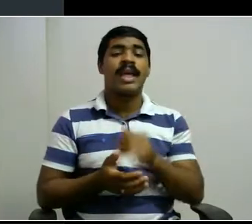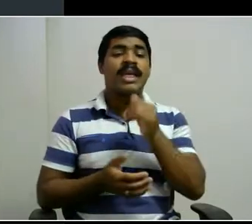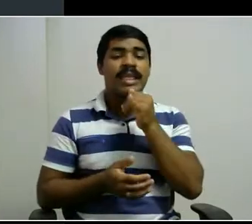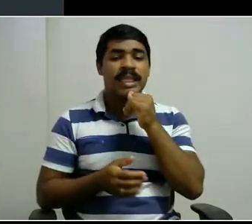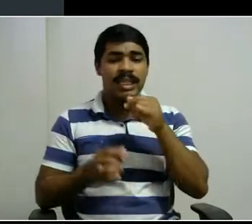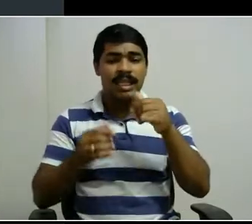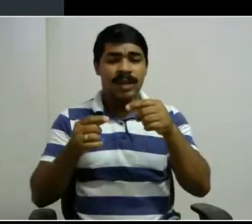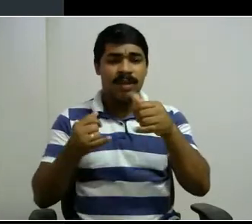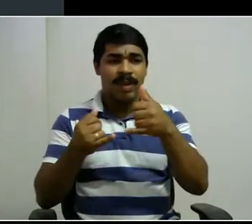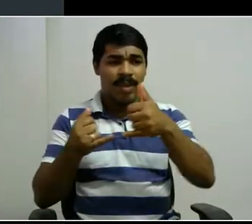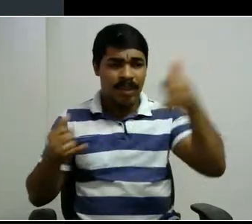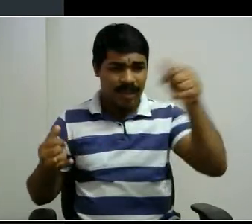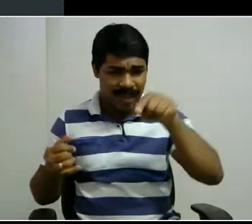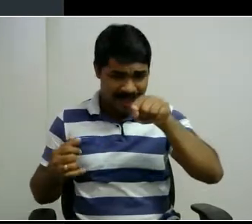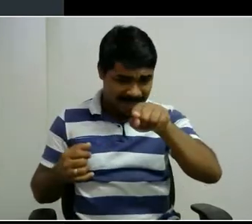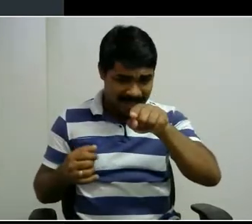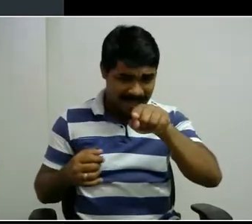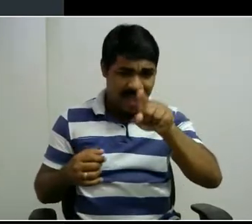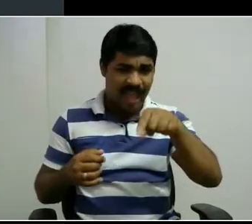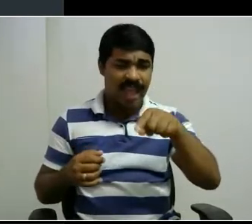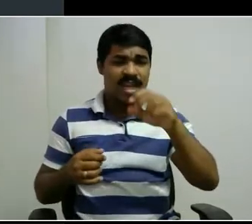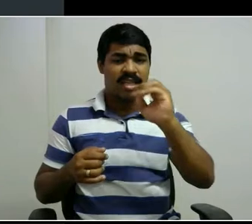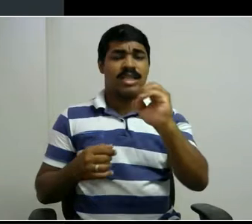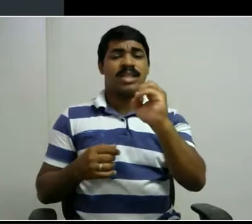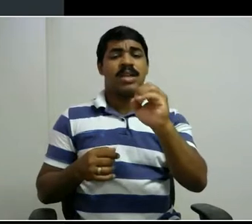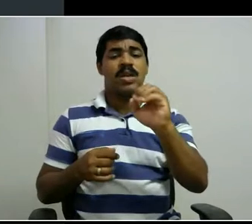é o ponto onde ela é igual a zero, onde ela é nula.